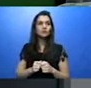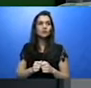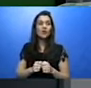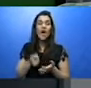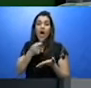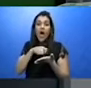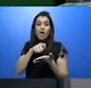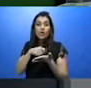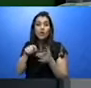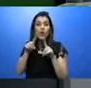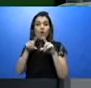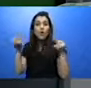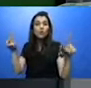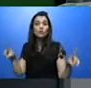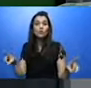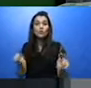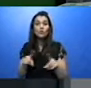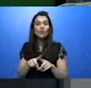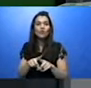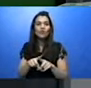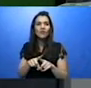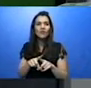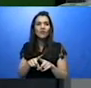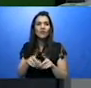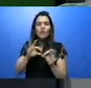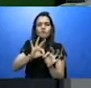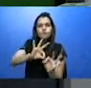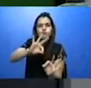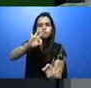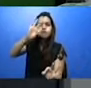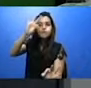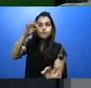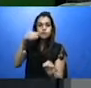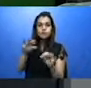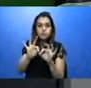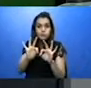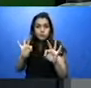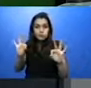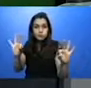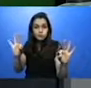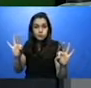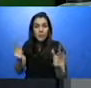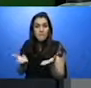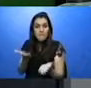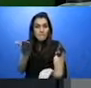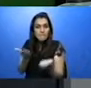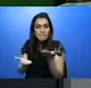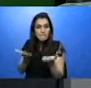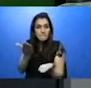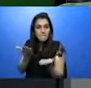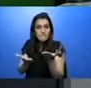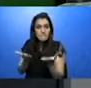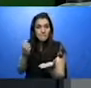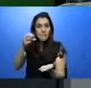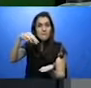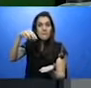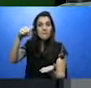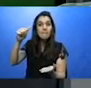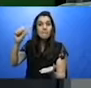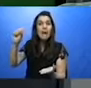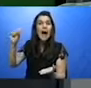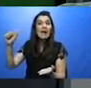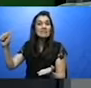no quadro abaixo as medidas de comprimento, de massa, né, ou seja, peso, e